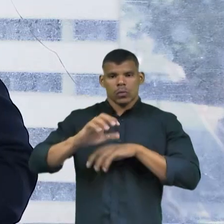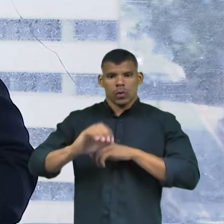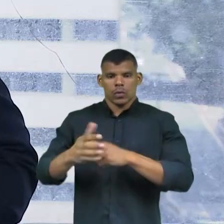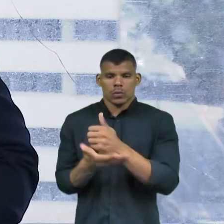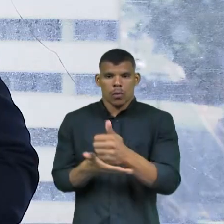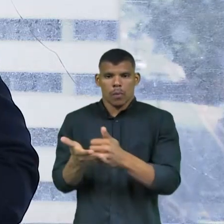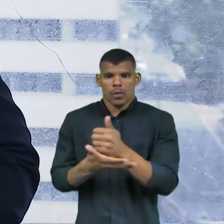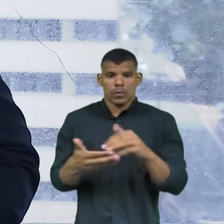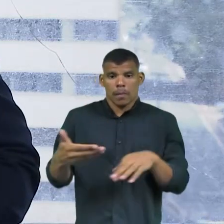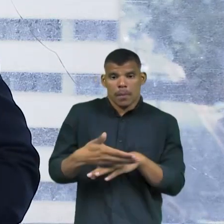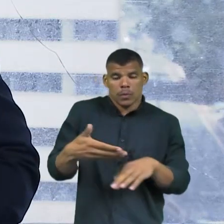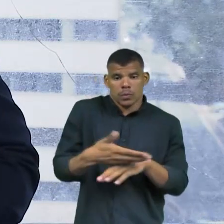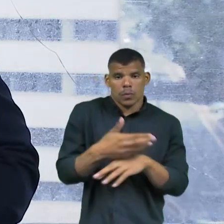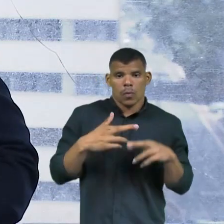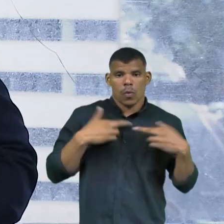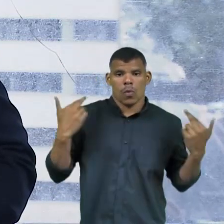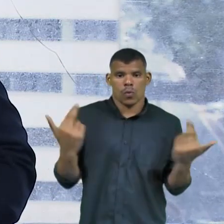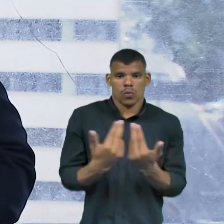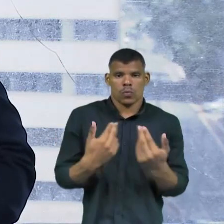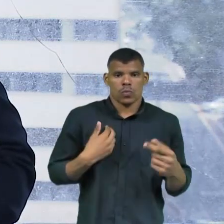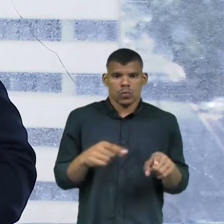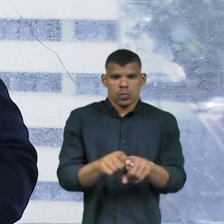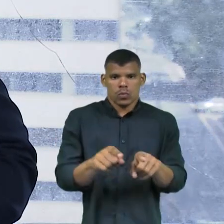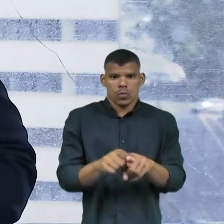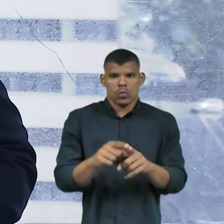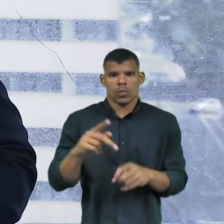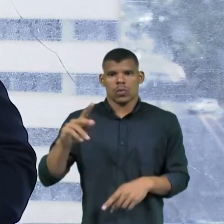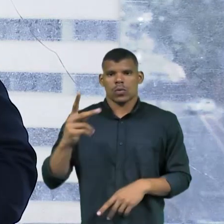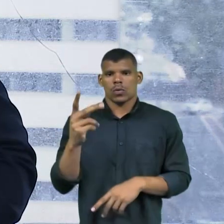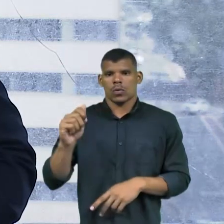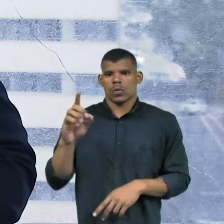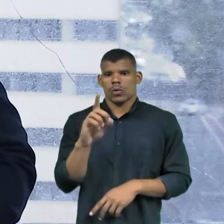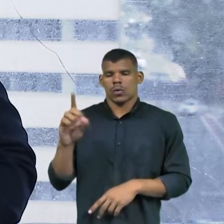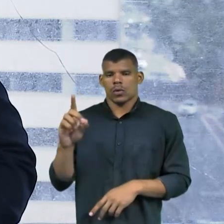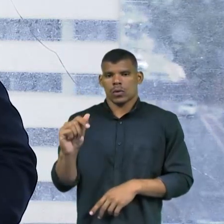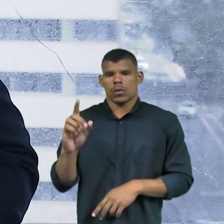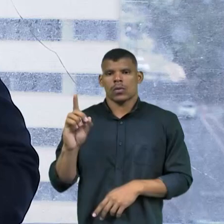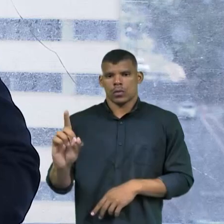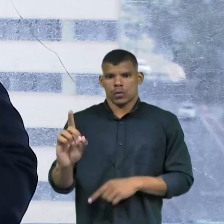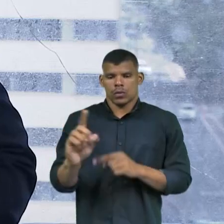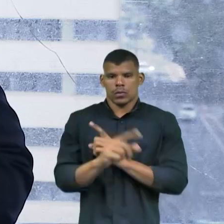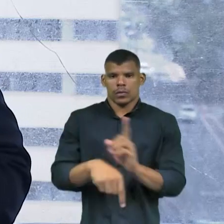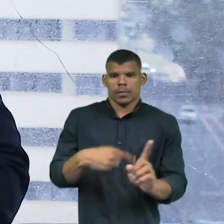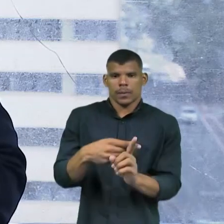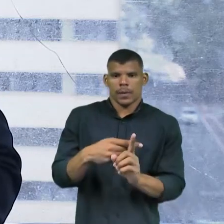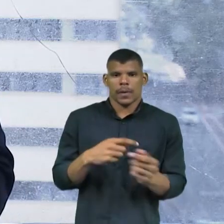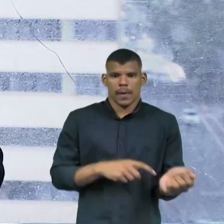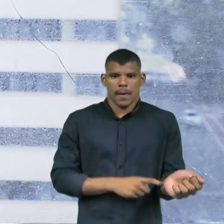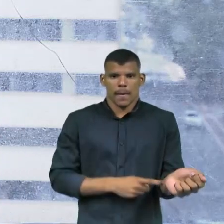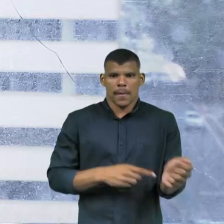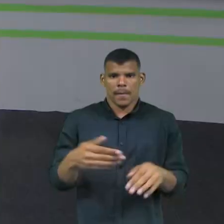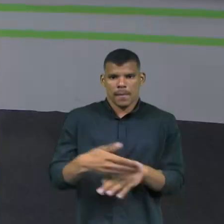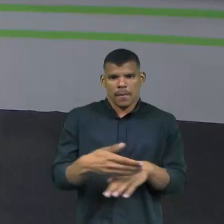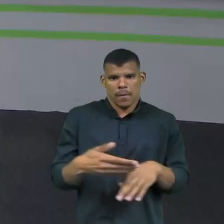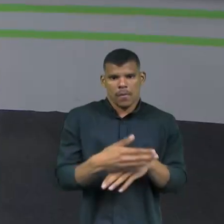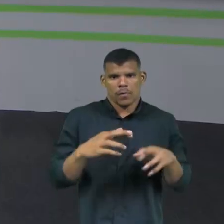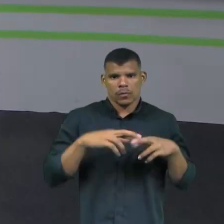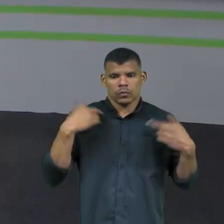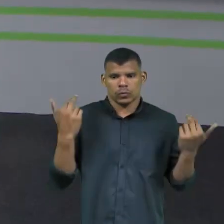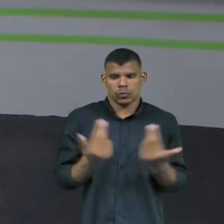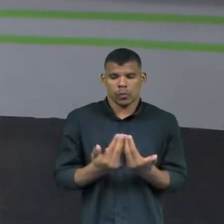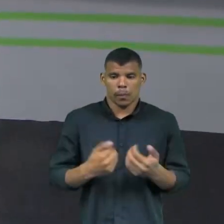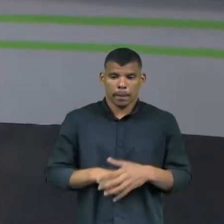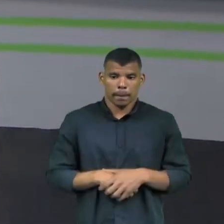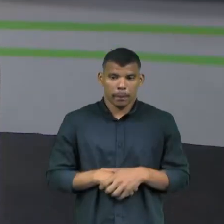da reunião o futuro ministro da Fazenda, Fernando Haddad, e o governador eleito do Ceará, Elmano de Freitas. Você